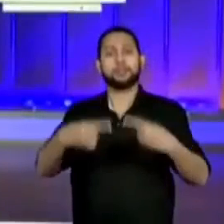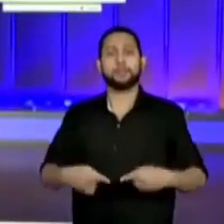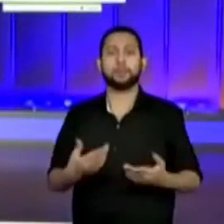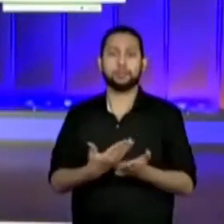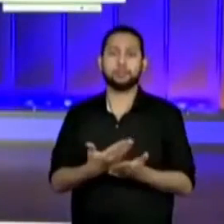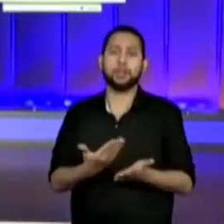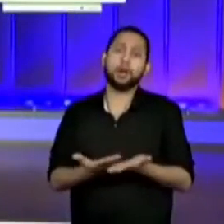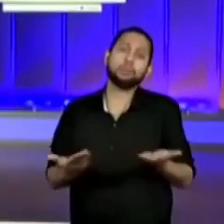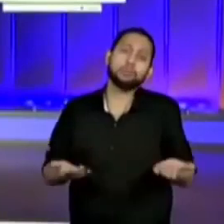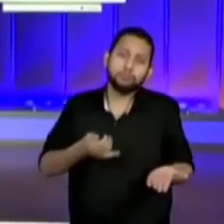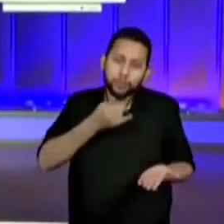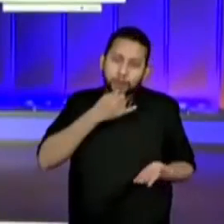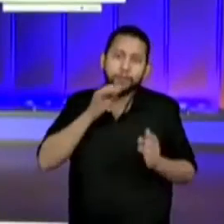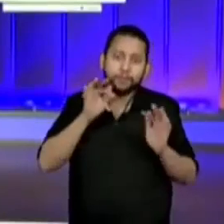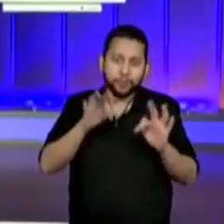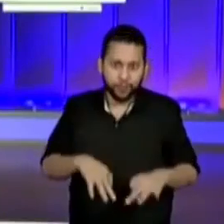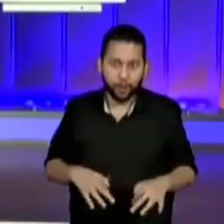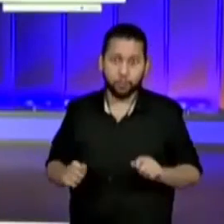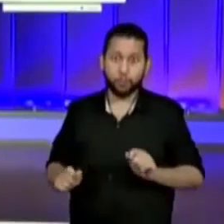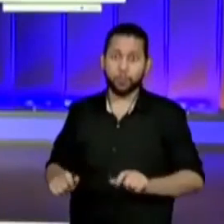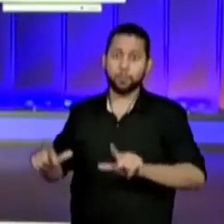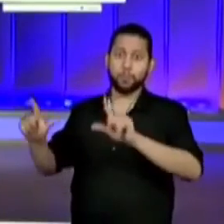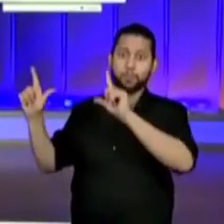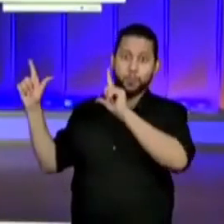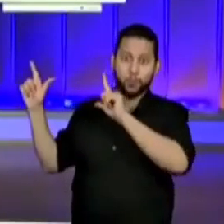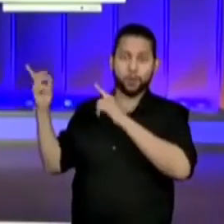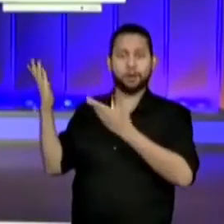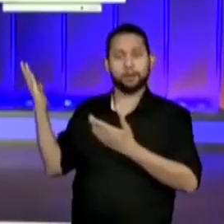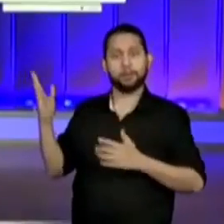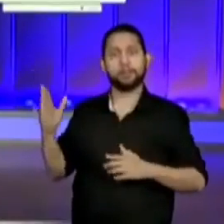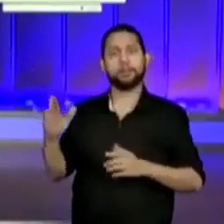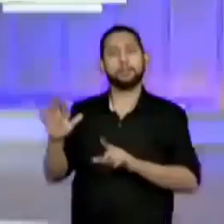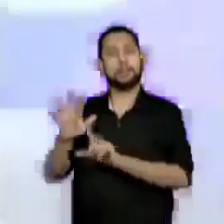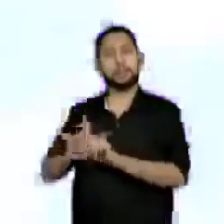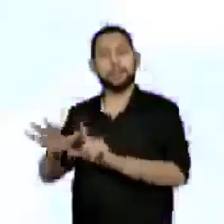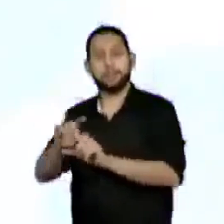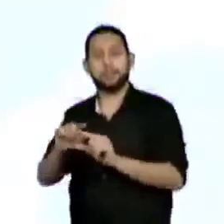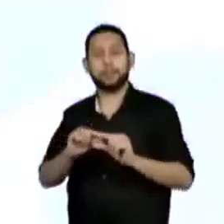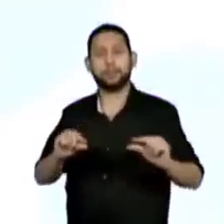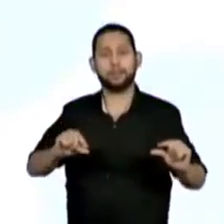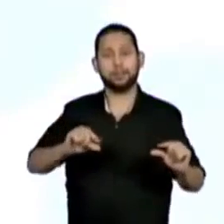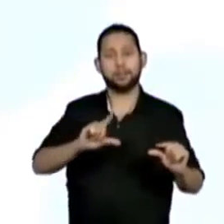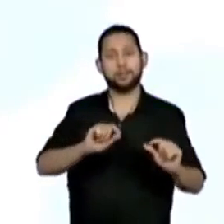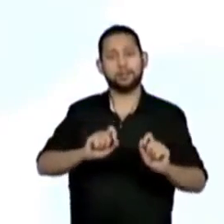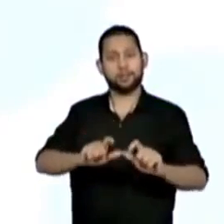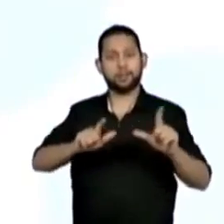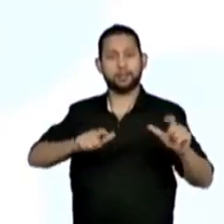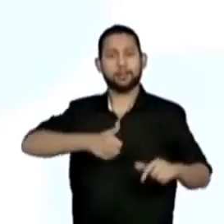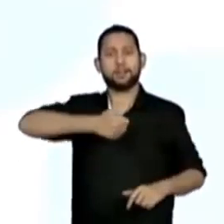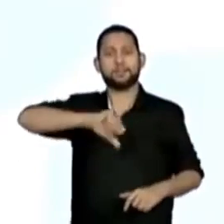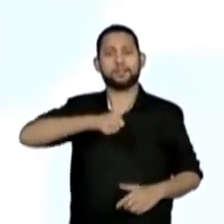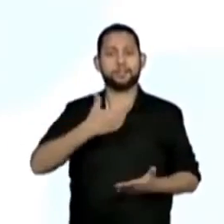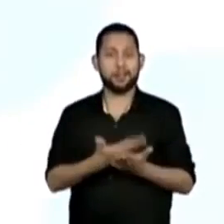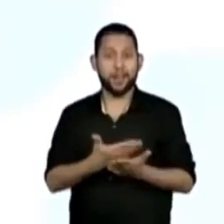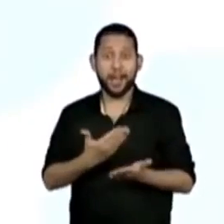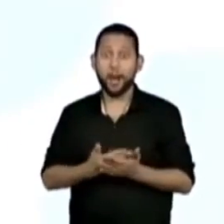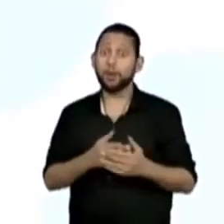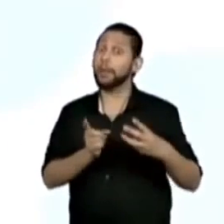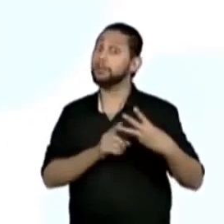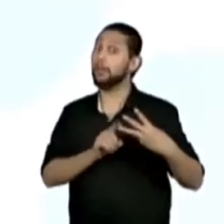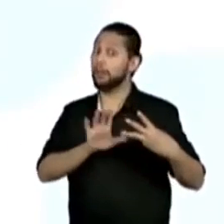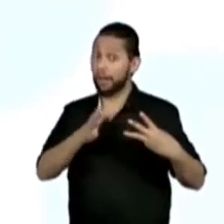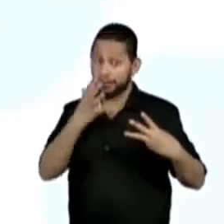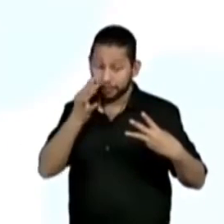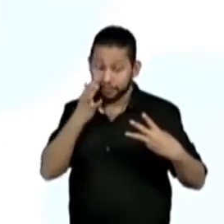que já chegou ao final Eu vou Vou deixar na tela Nossa avaliação e vou me despedir para daqui a pouco